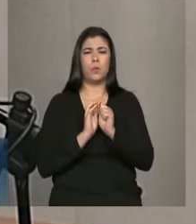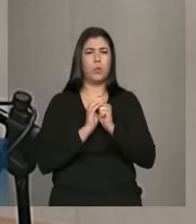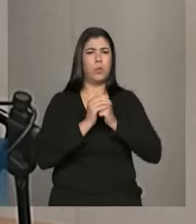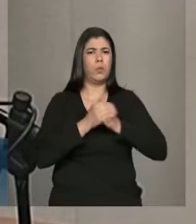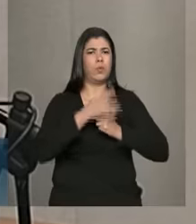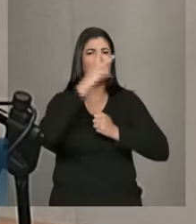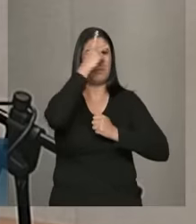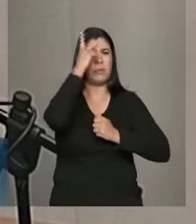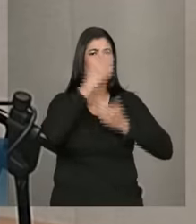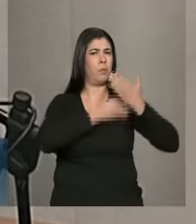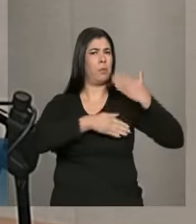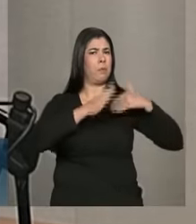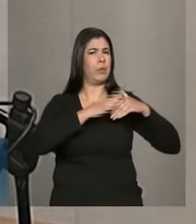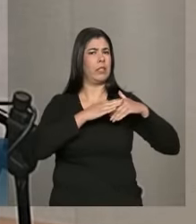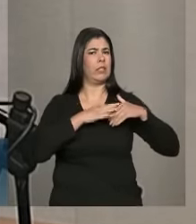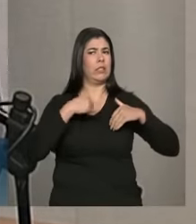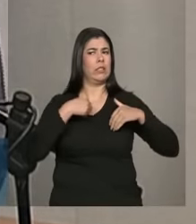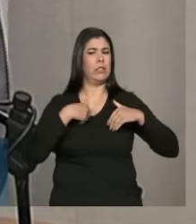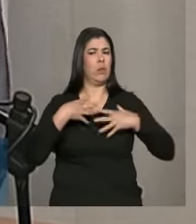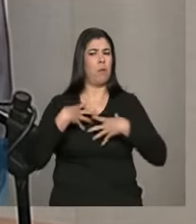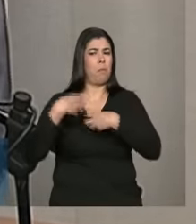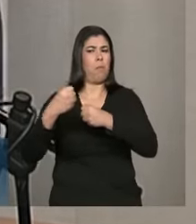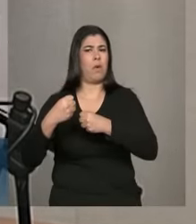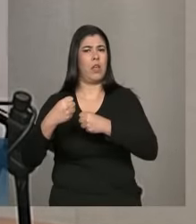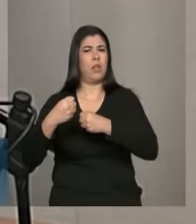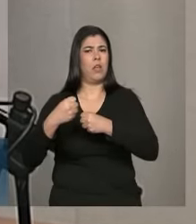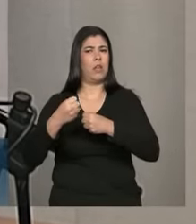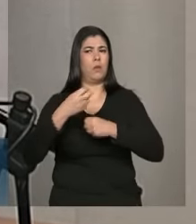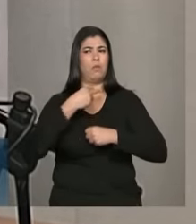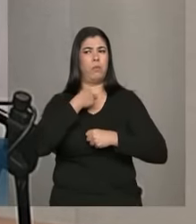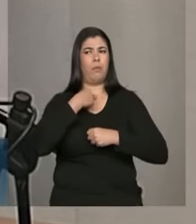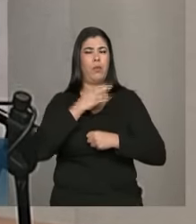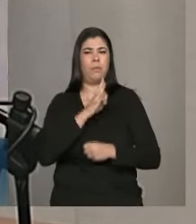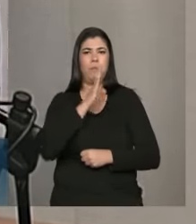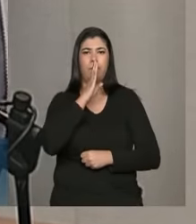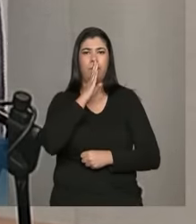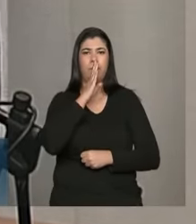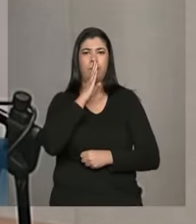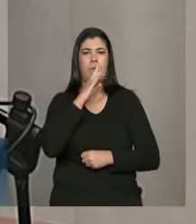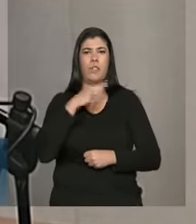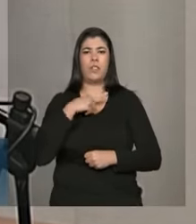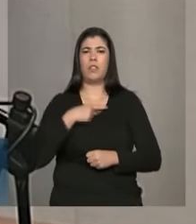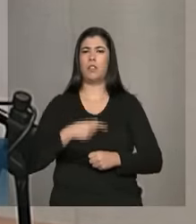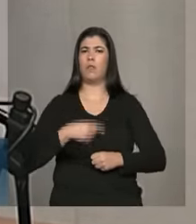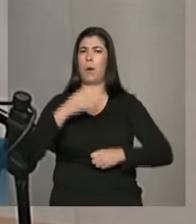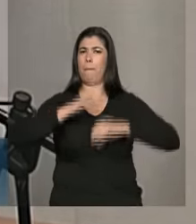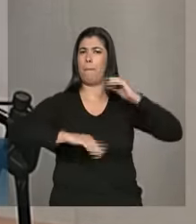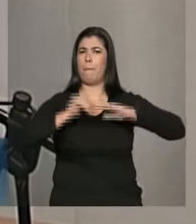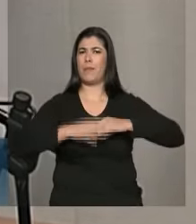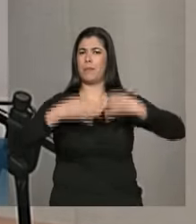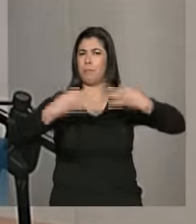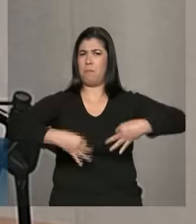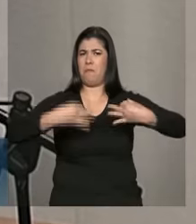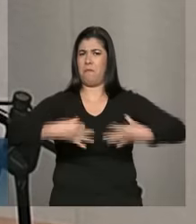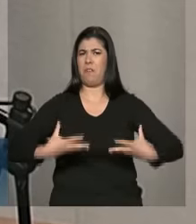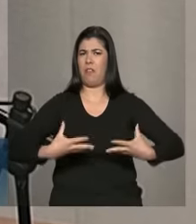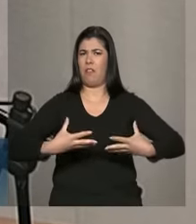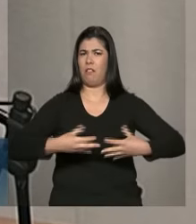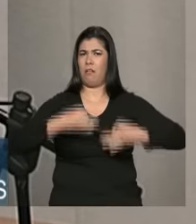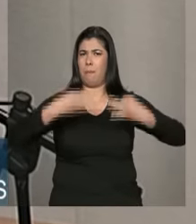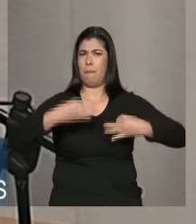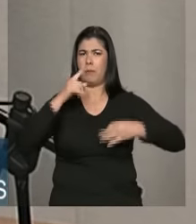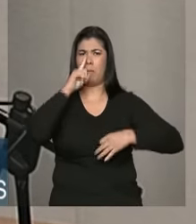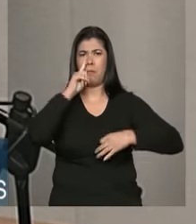pessoas tinham vergonha de denunciar e crime que está no subterrâneo é crime perfeito porque crime perfeito é aquele que não se descobre a sua